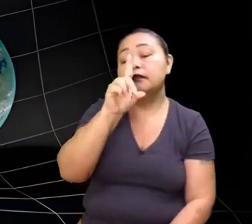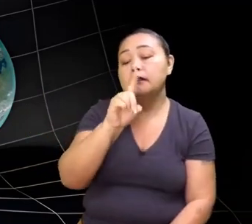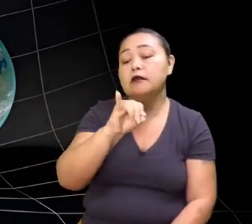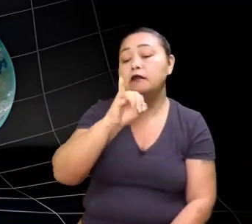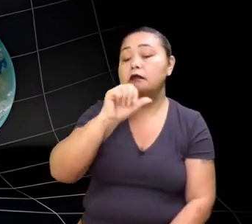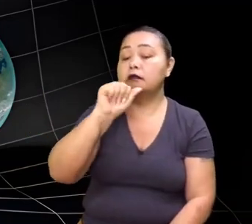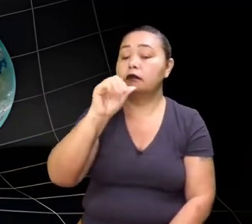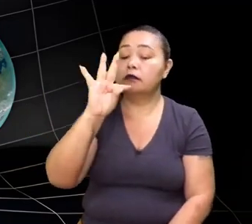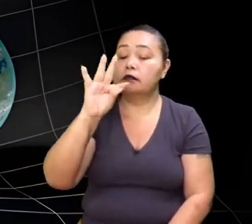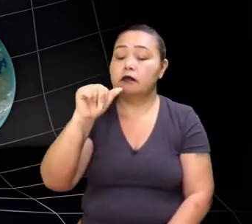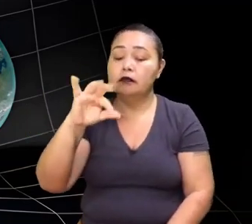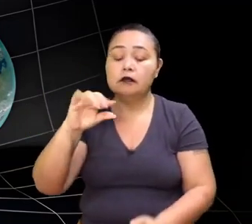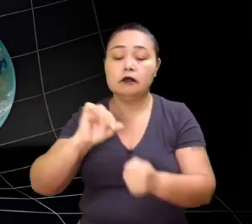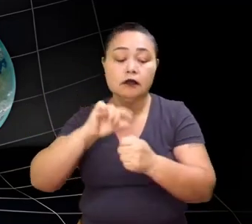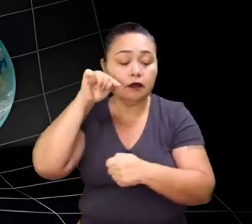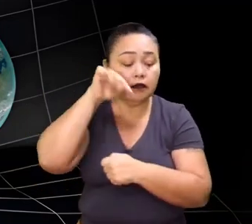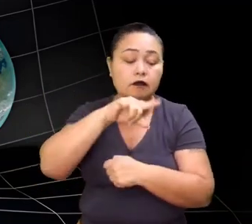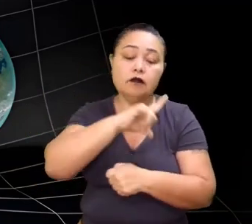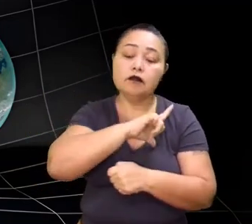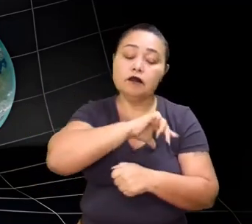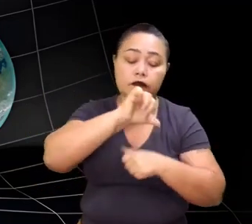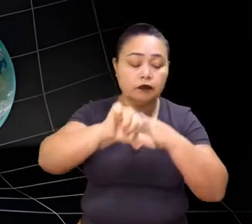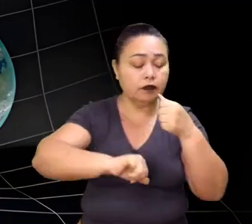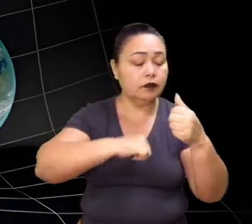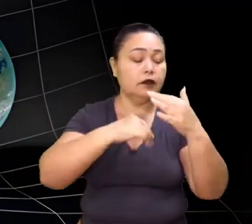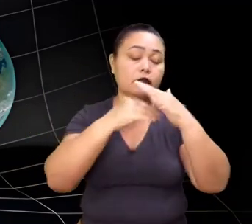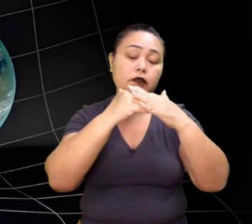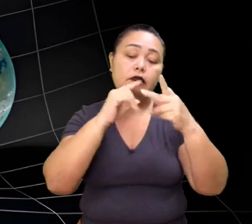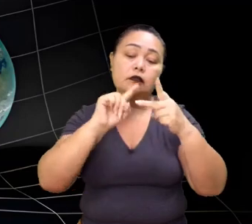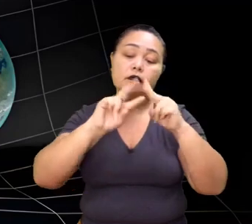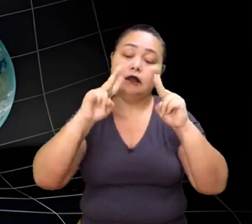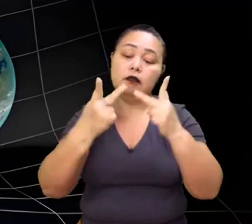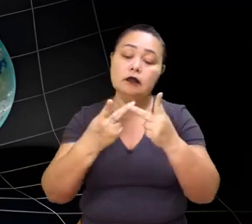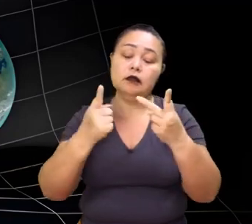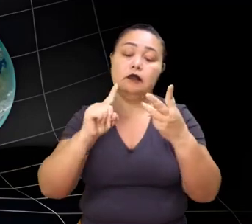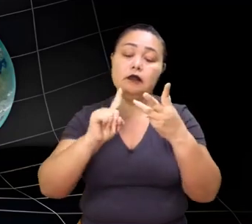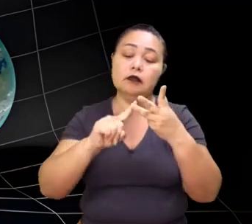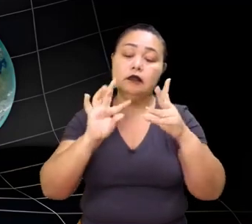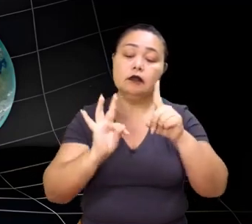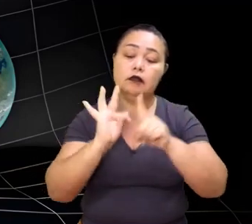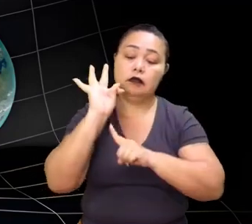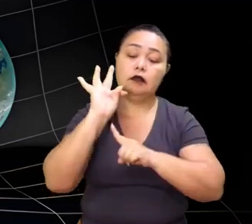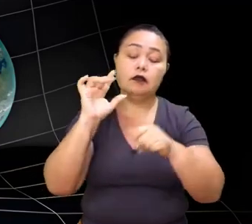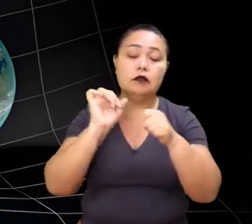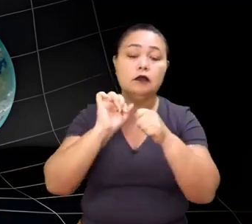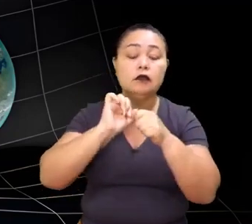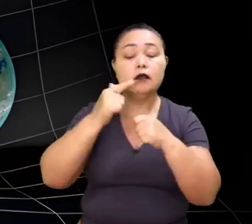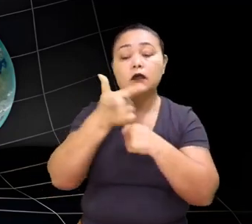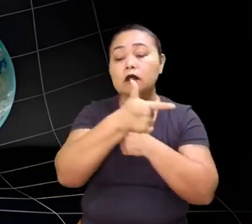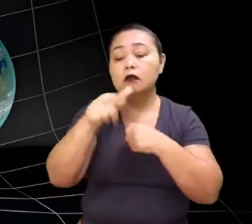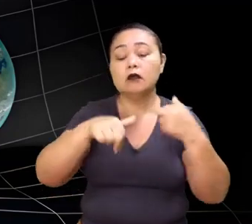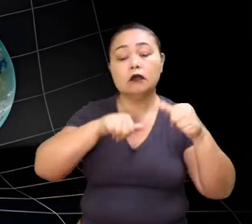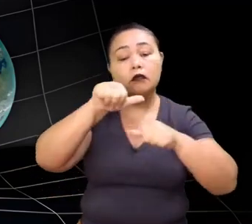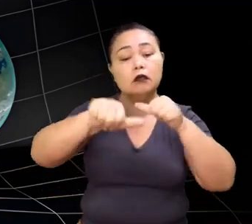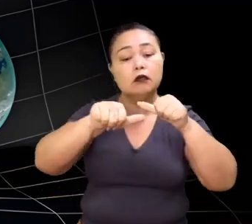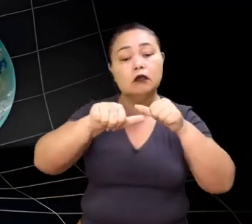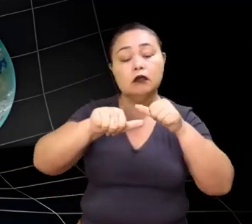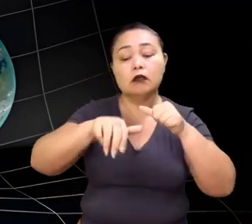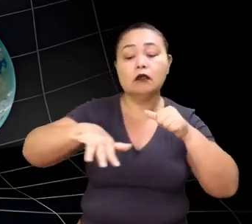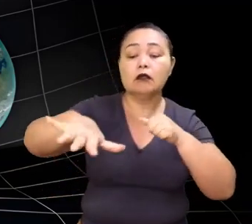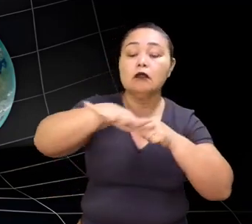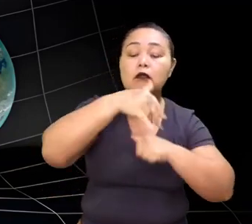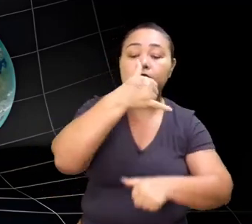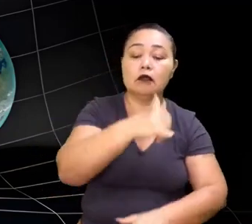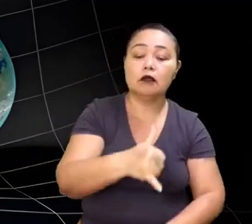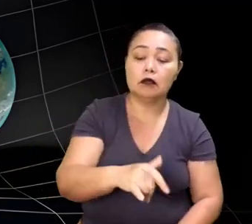onde nessa contração varia tudo pressão volume e temperatura mas não há variação na energia